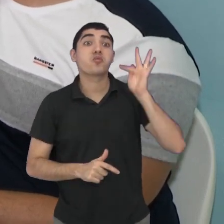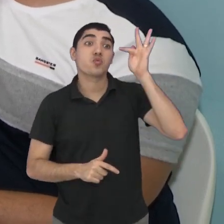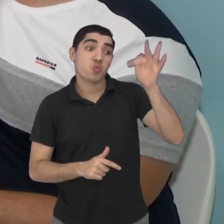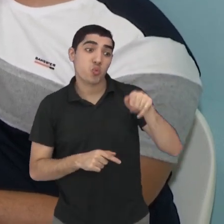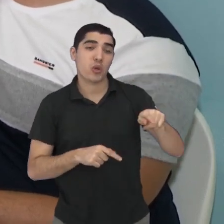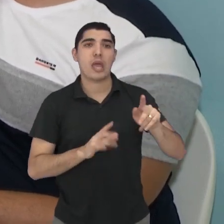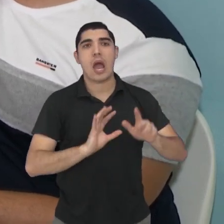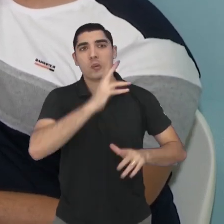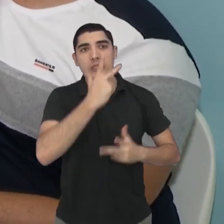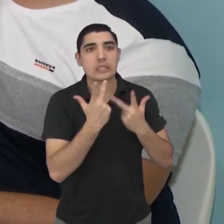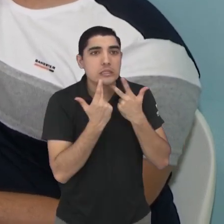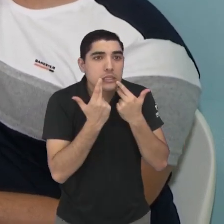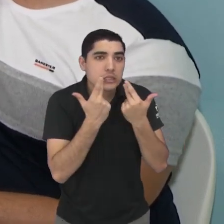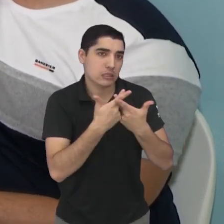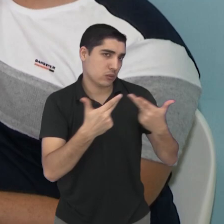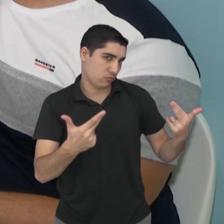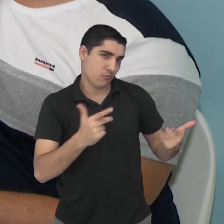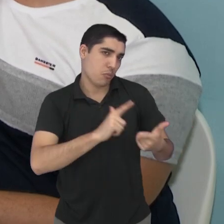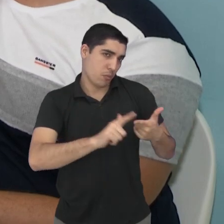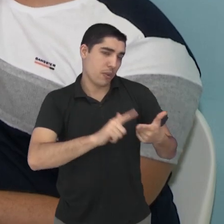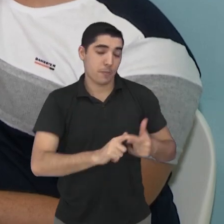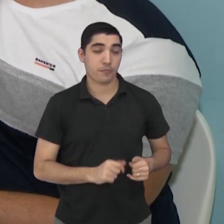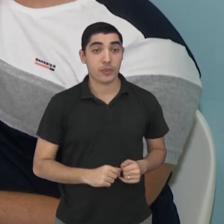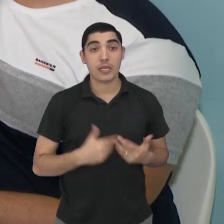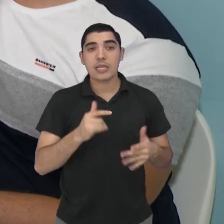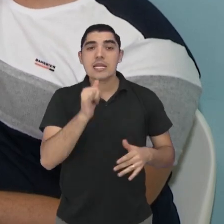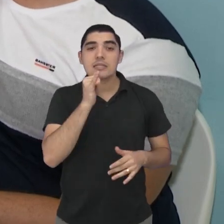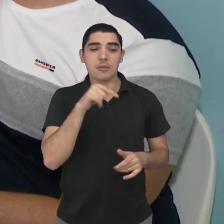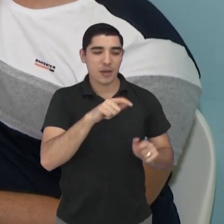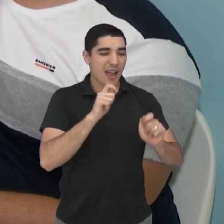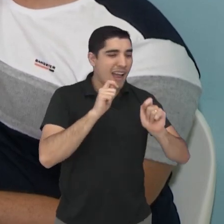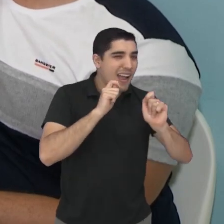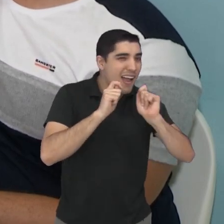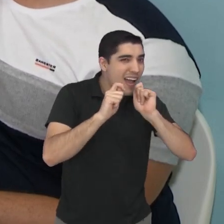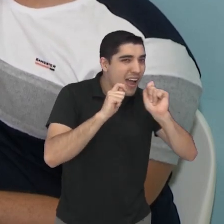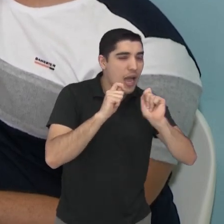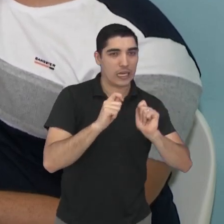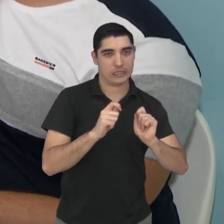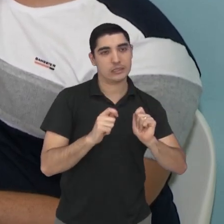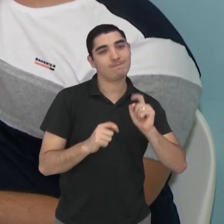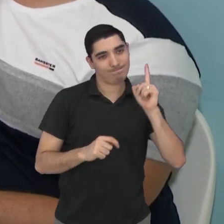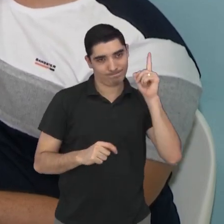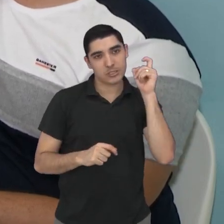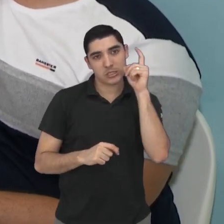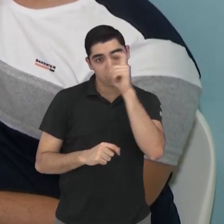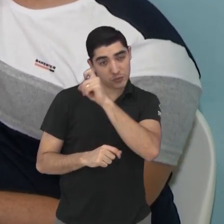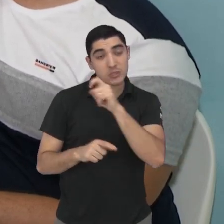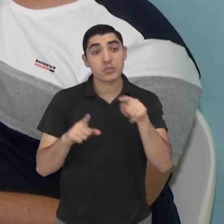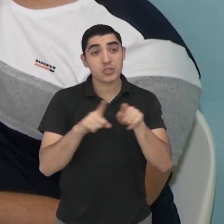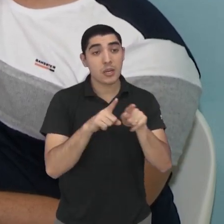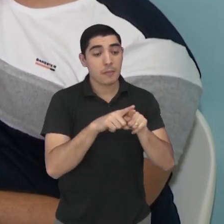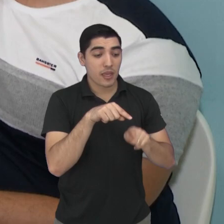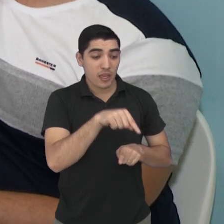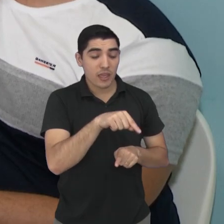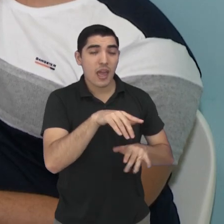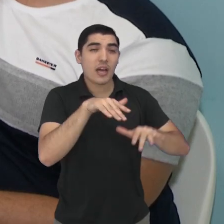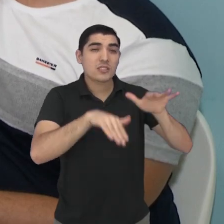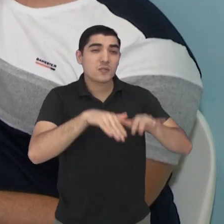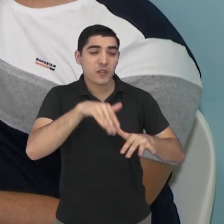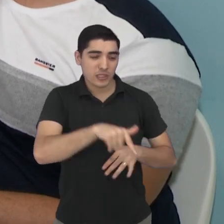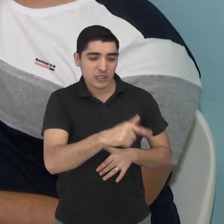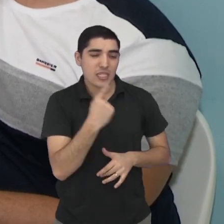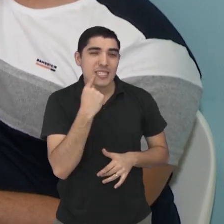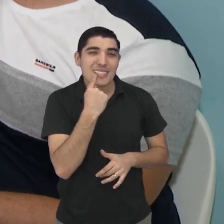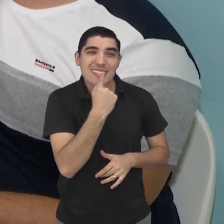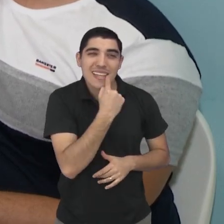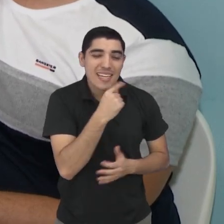profissional. A passagem de fio é mais difícil e a própria conformação dos dentes não facilita muito